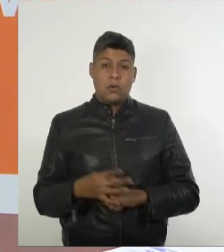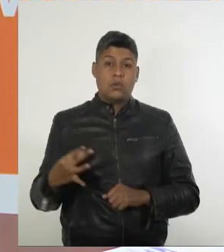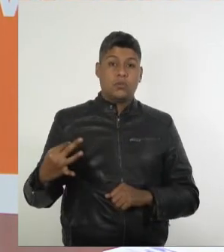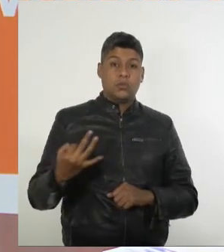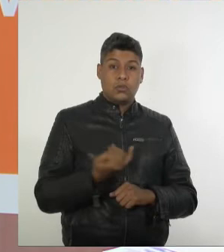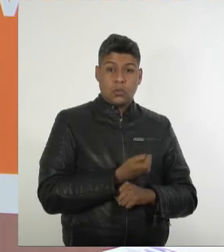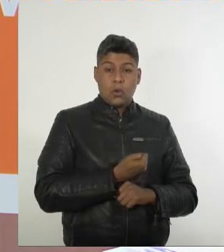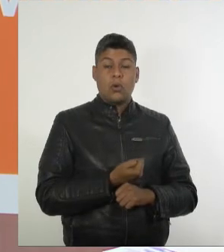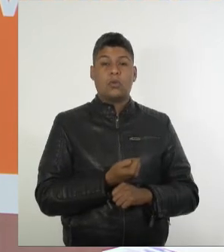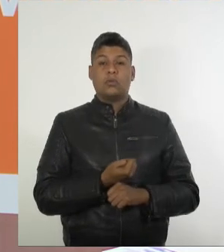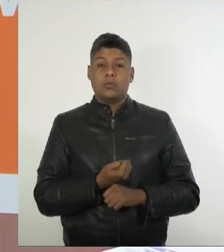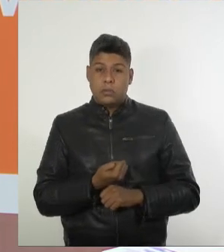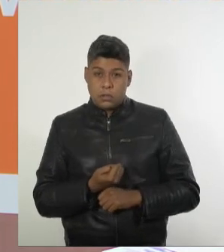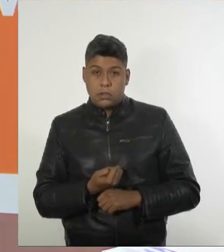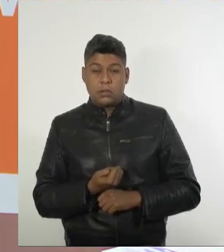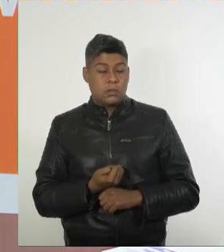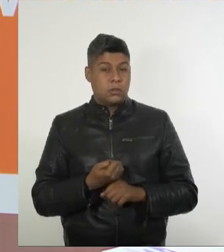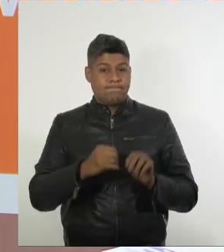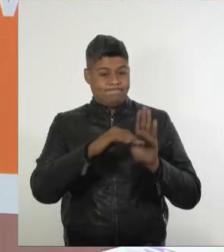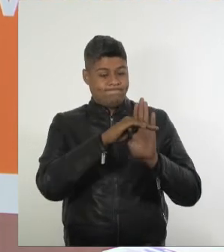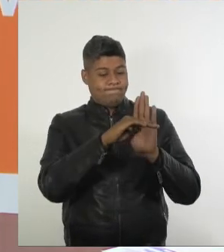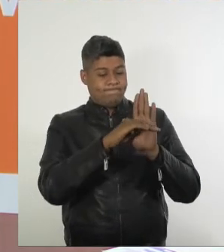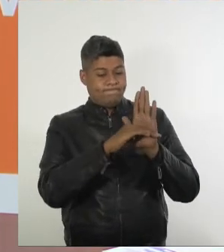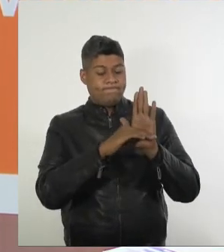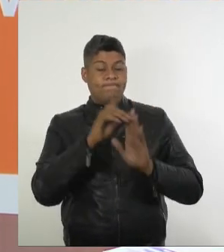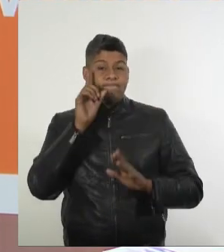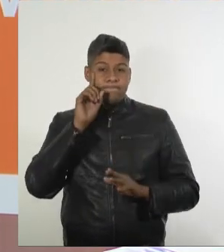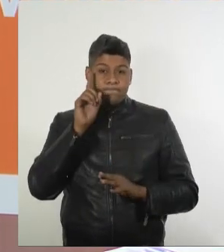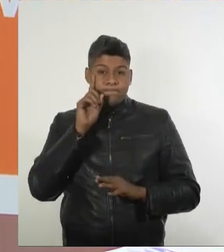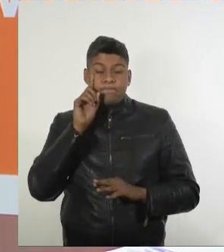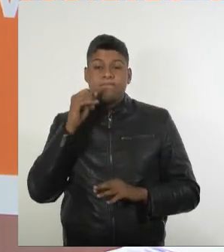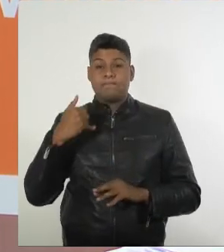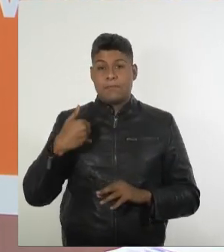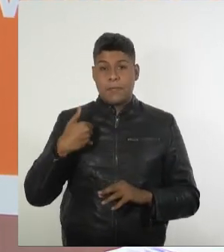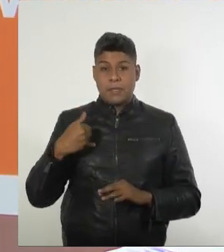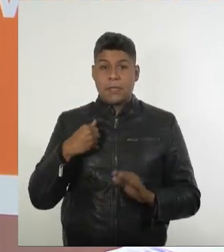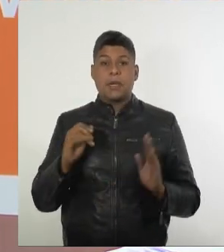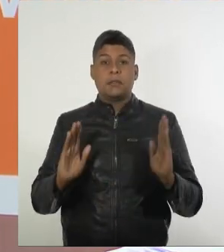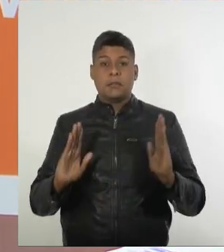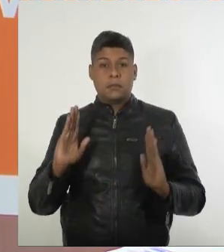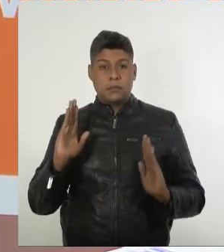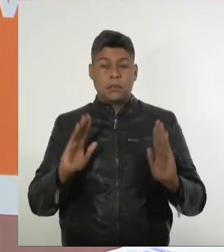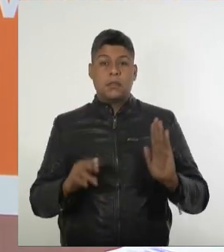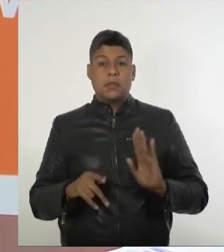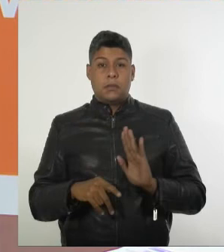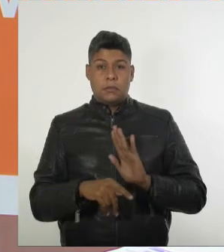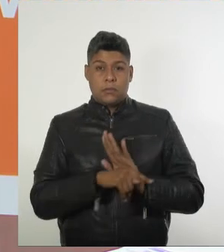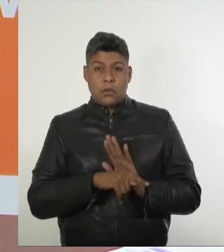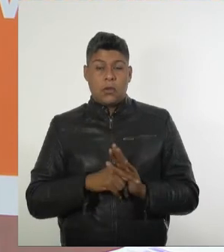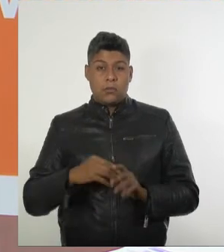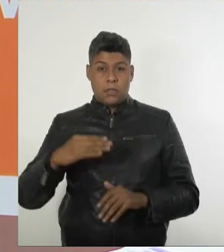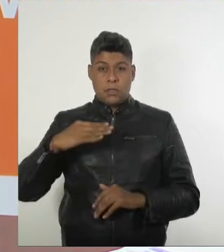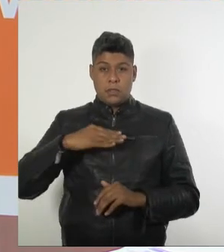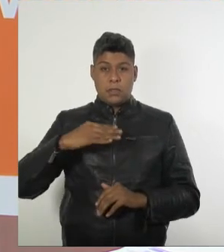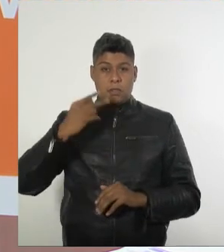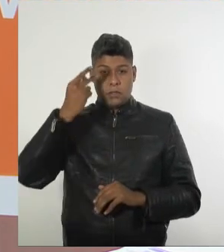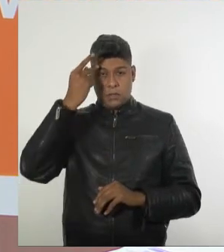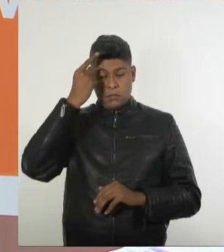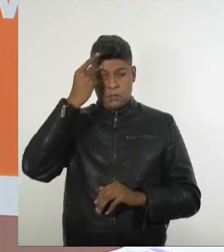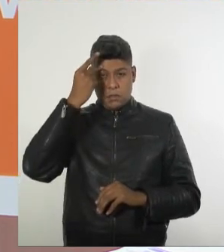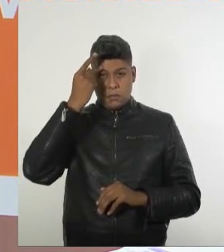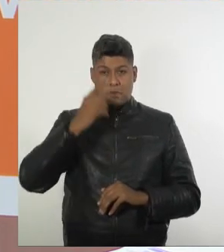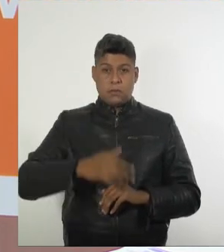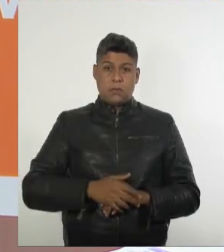as notificações que são feitas diariamente por faixas etárias na cidade de São Paulo,